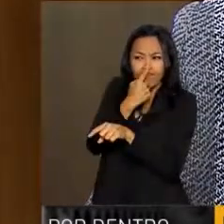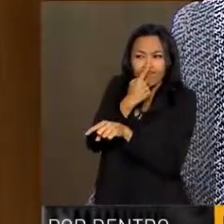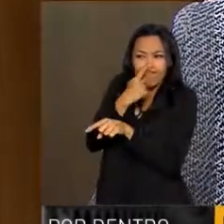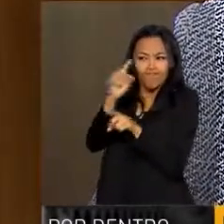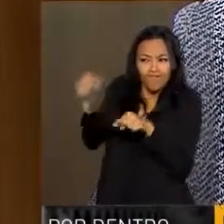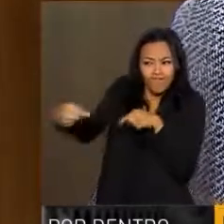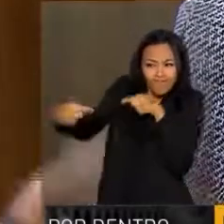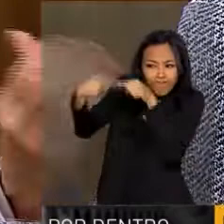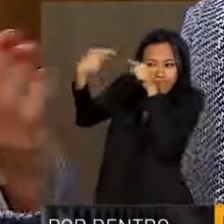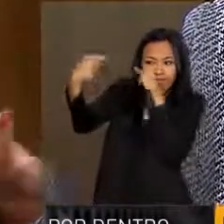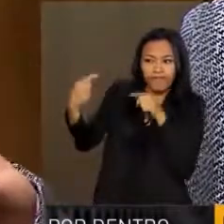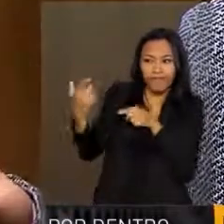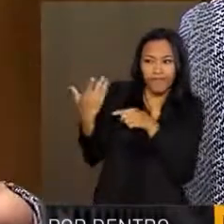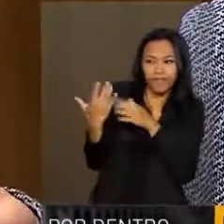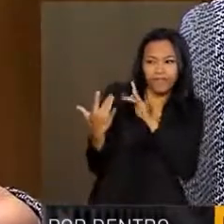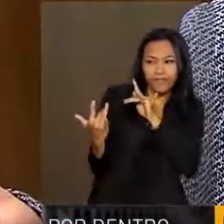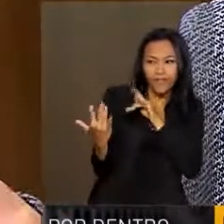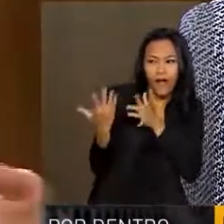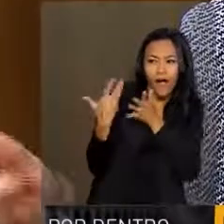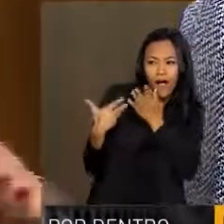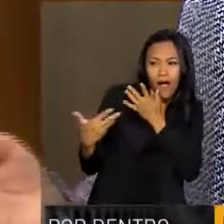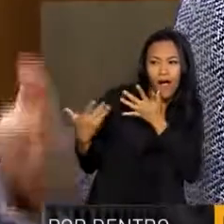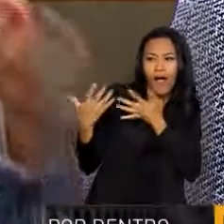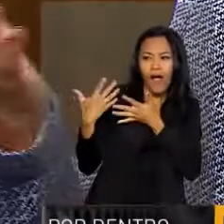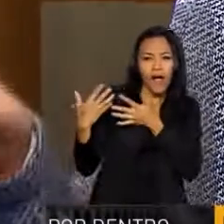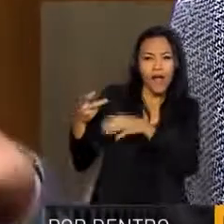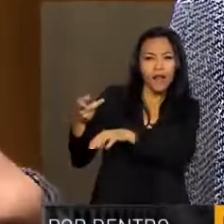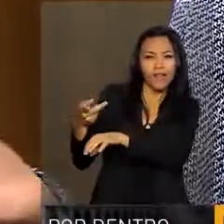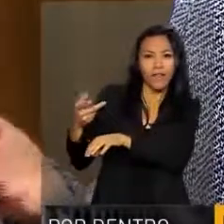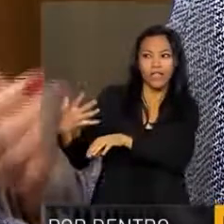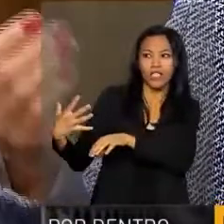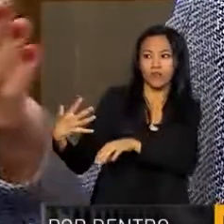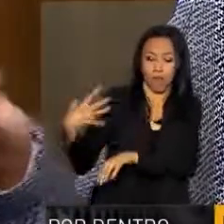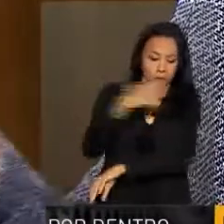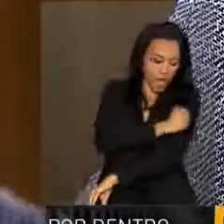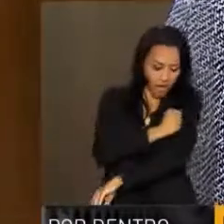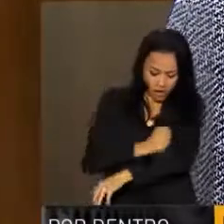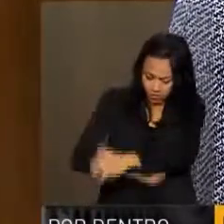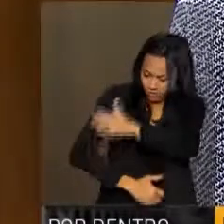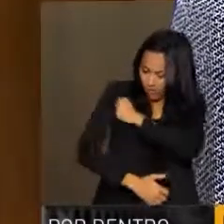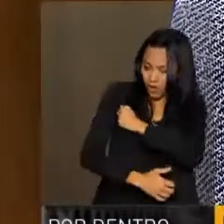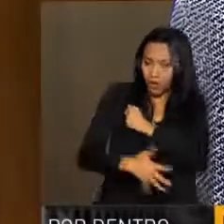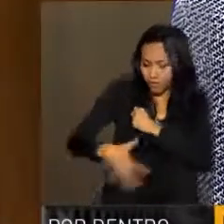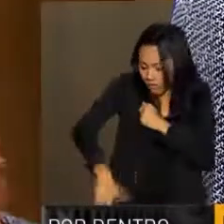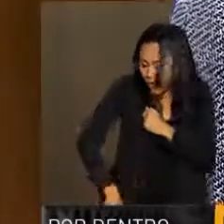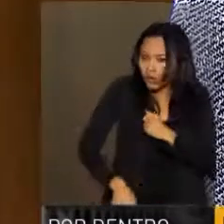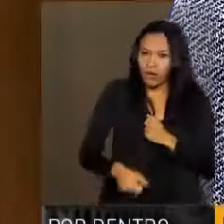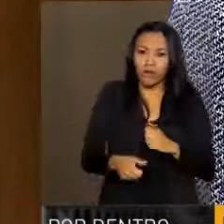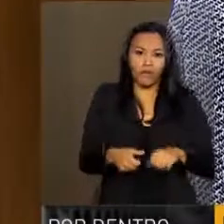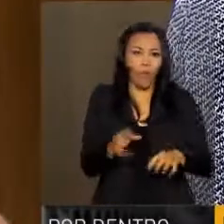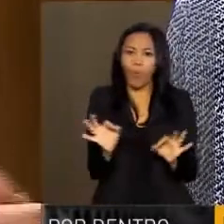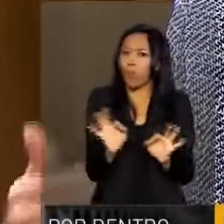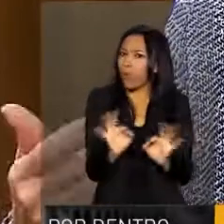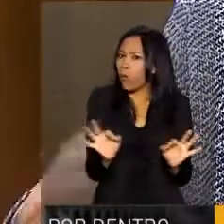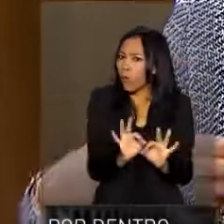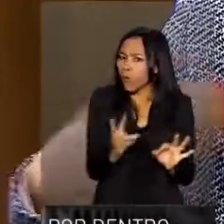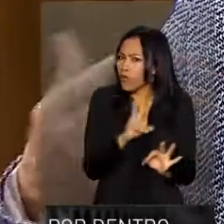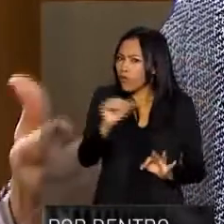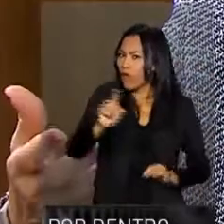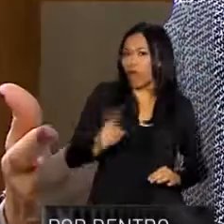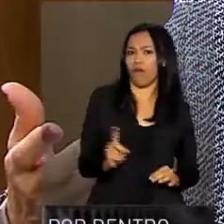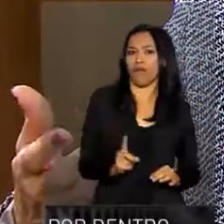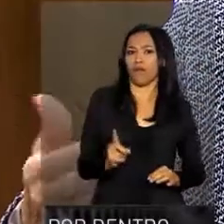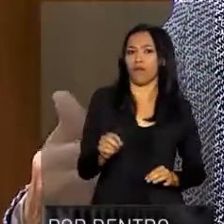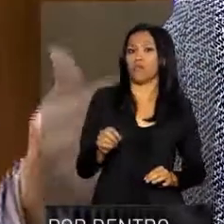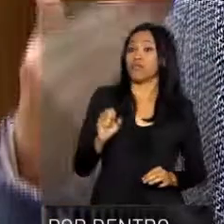pode até é a quando ela vai chegar não vai chegar pegando é na perna de alguém de uma mulher com ela vai se ela